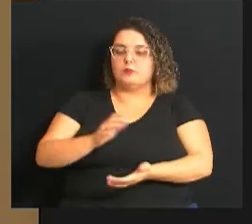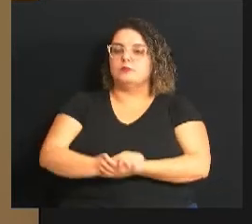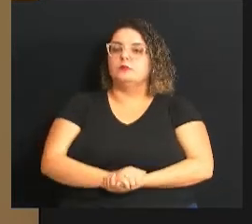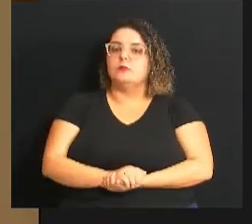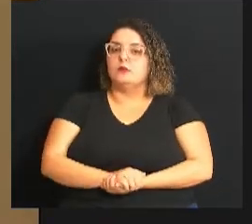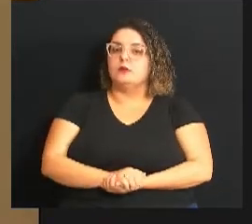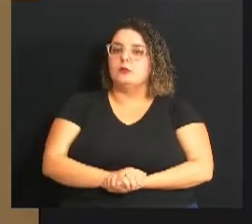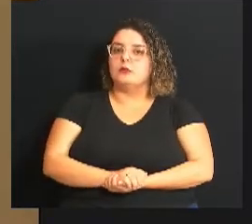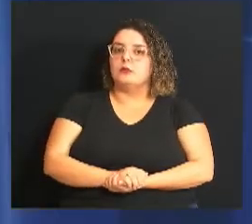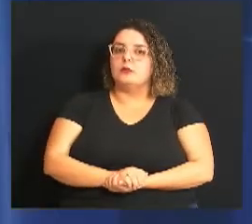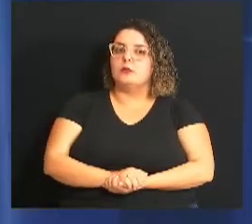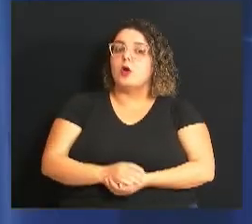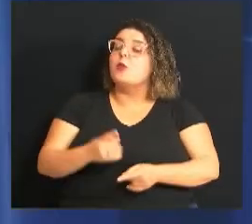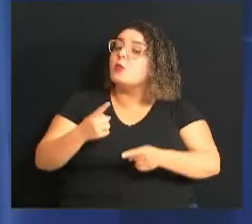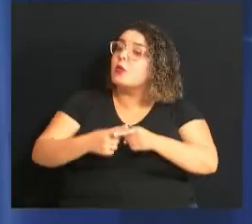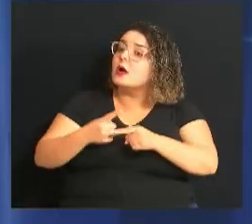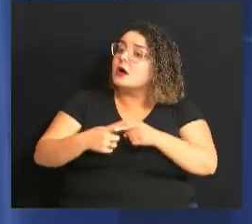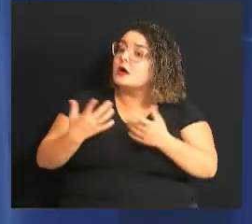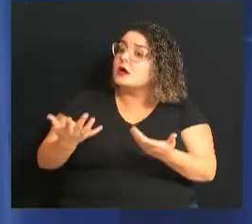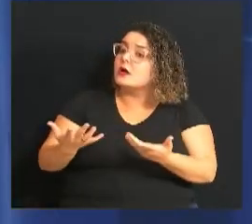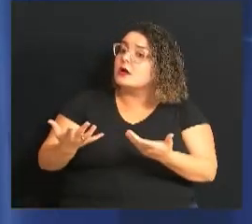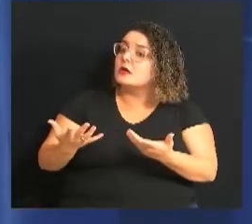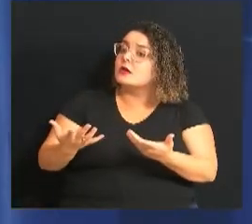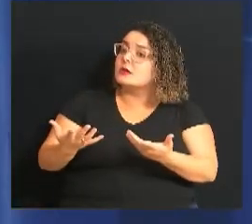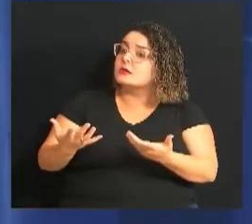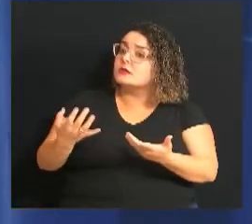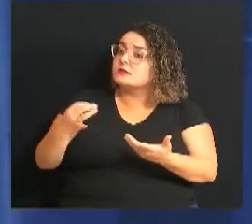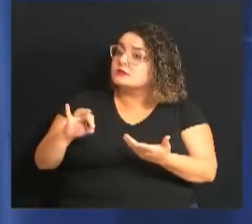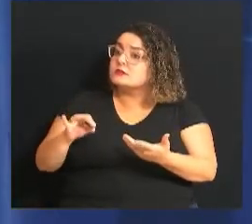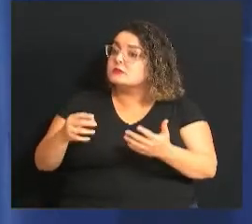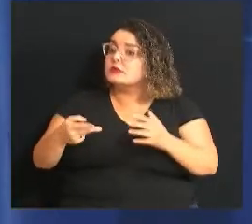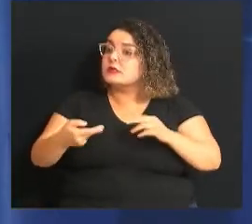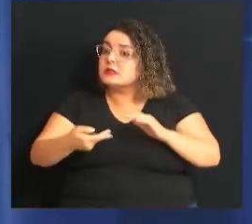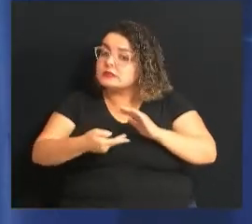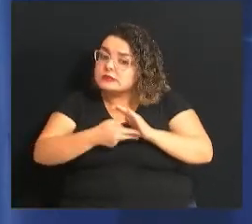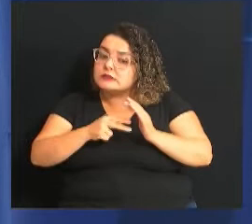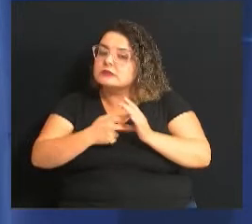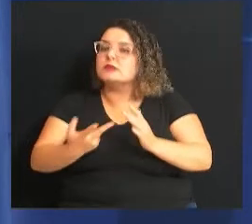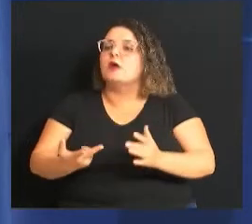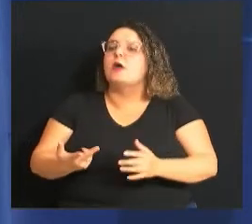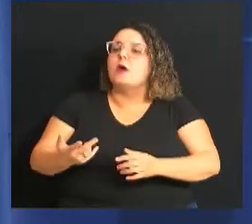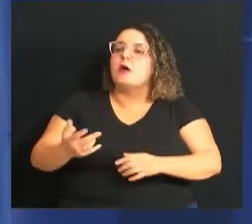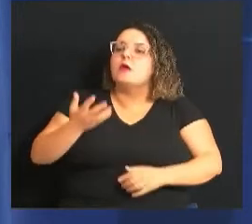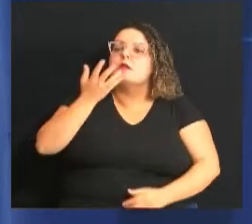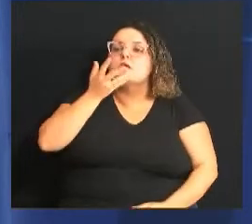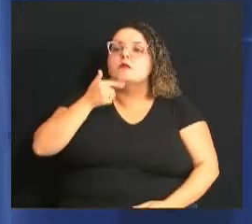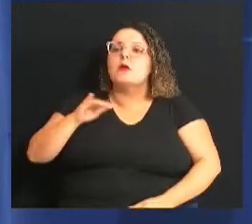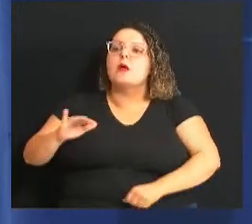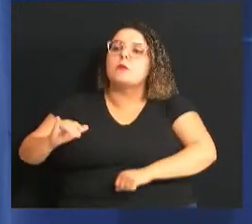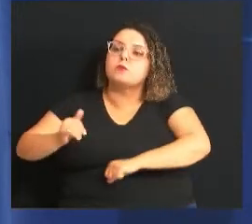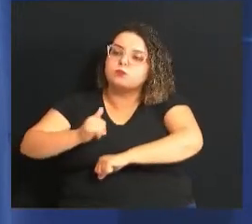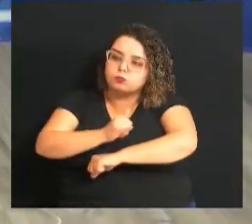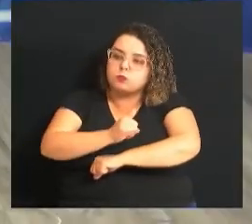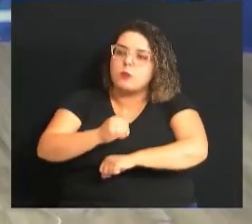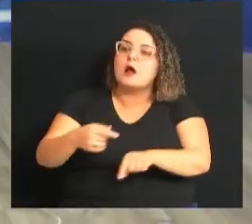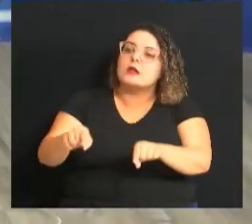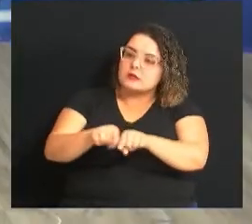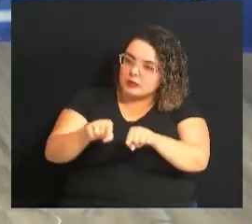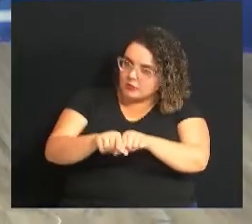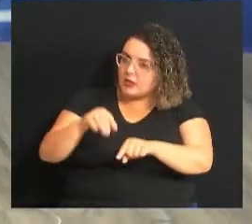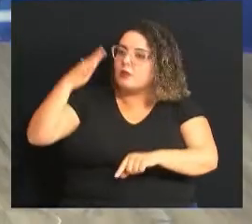Porque se faz sentido, criança com sobrepeso acaba sendo um adulto com sobrepeso também?